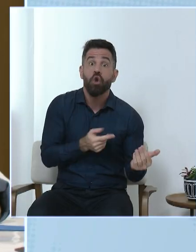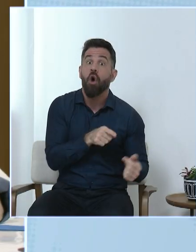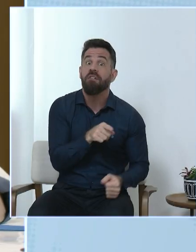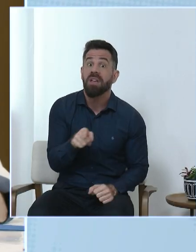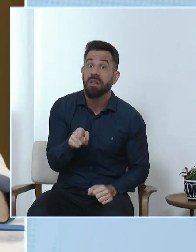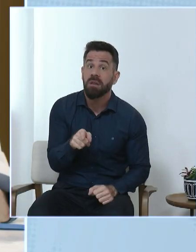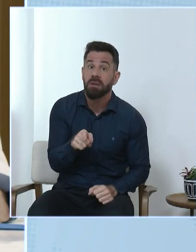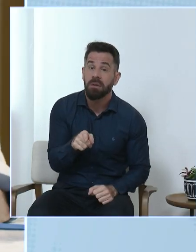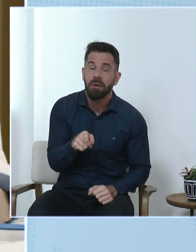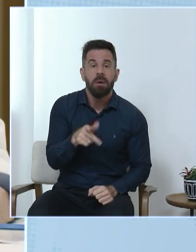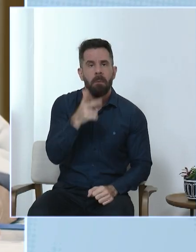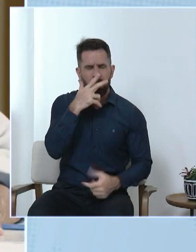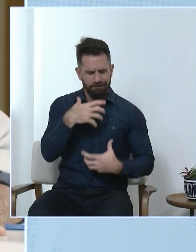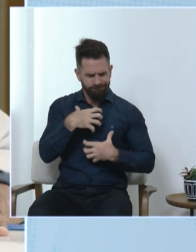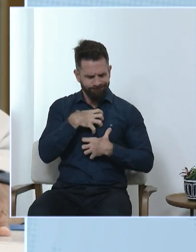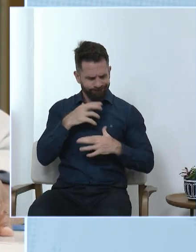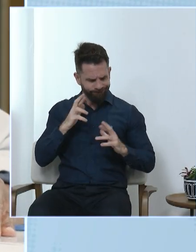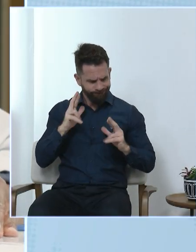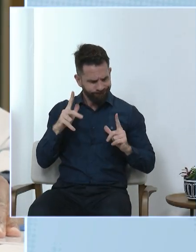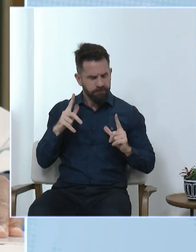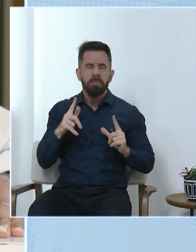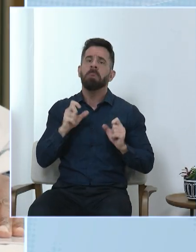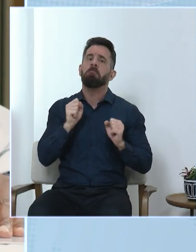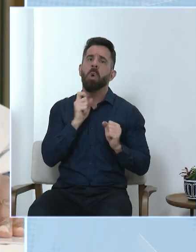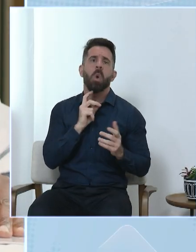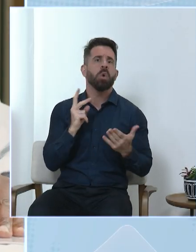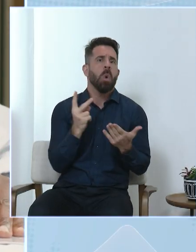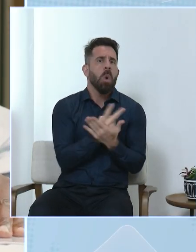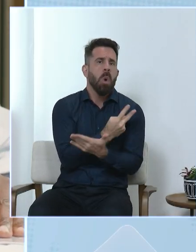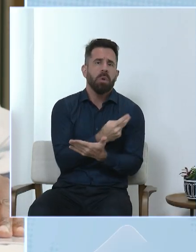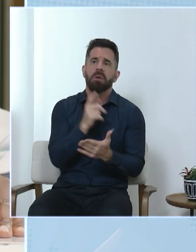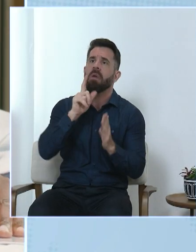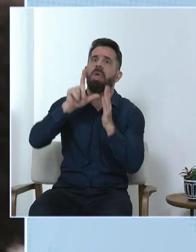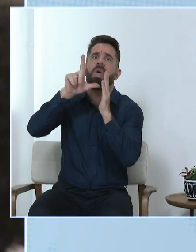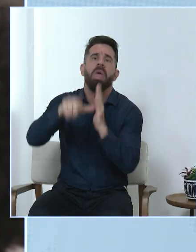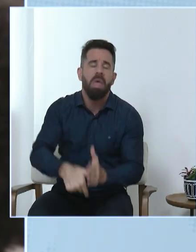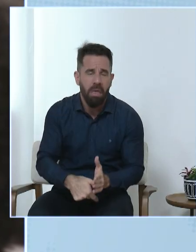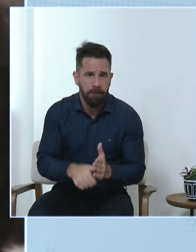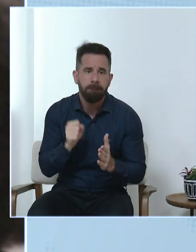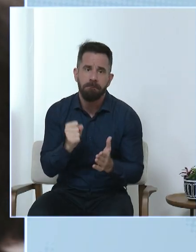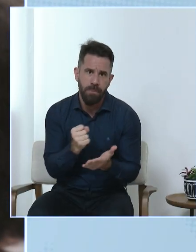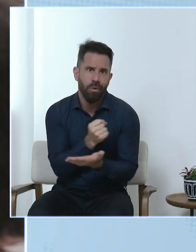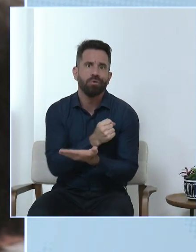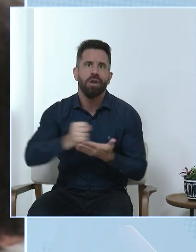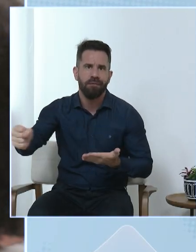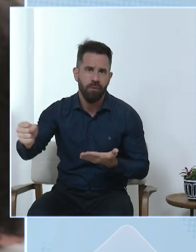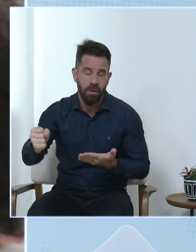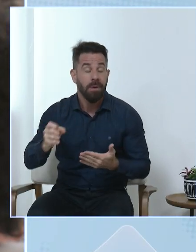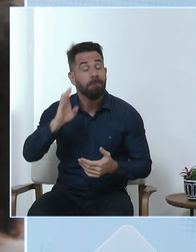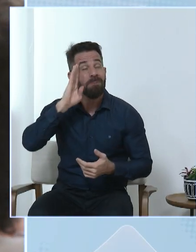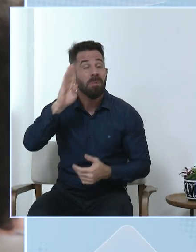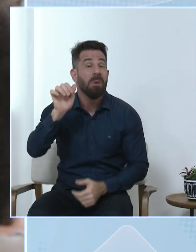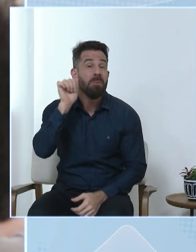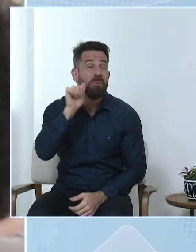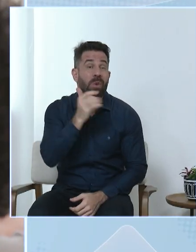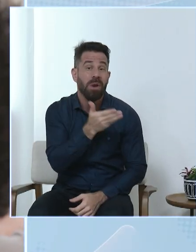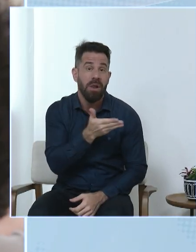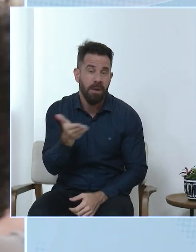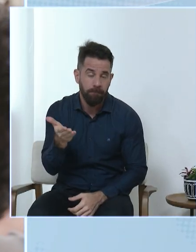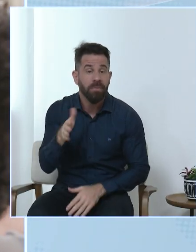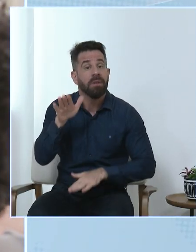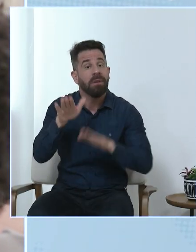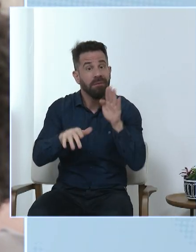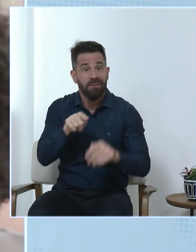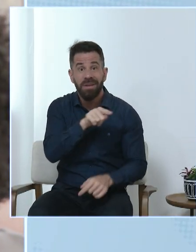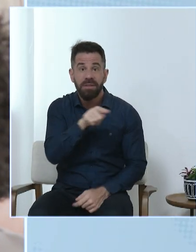sinais podem não ser tão claros e acabarem levando a um diagnóstico tardio, principalmente no caso de mulheres. Muitas